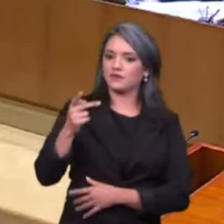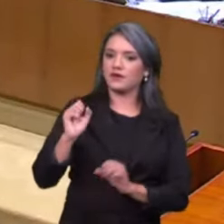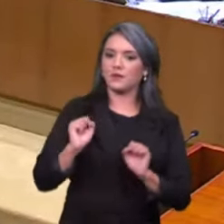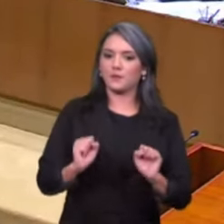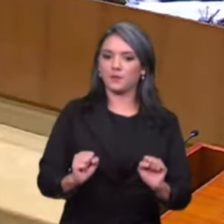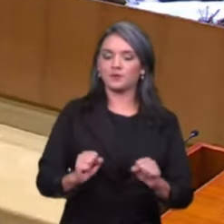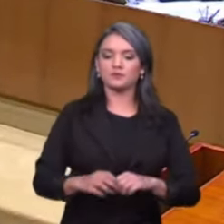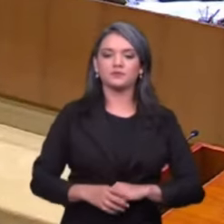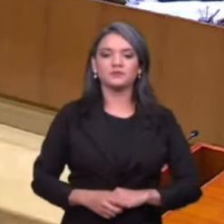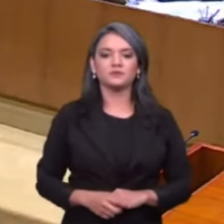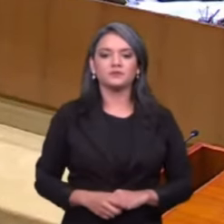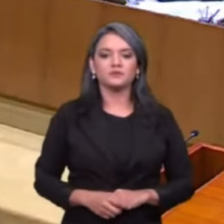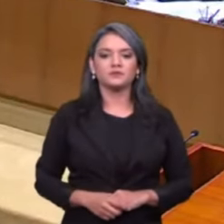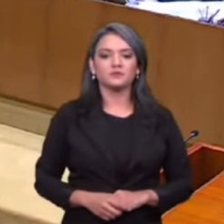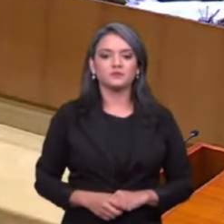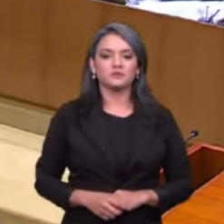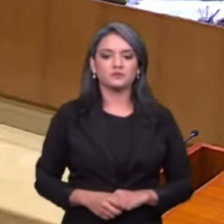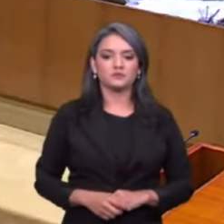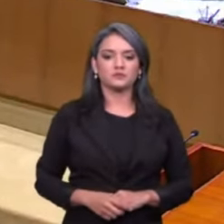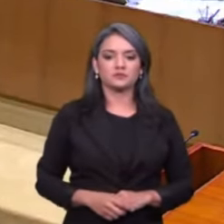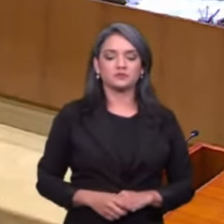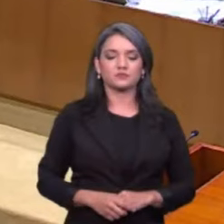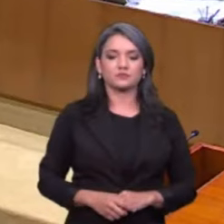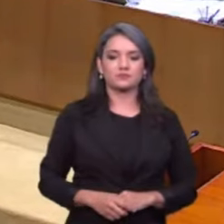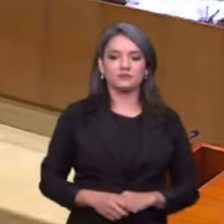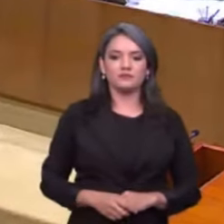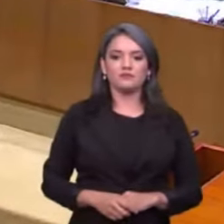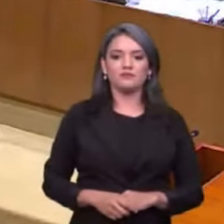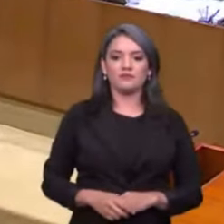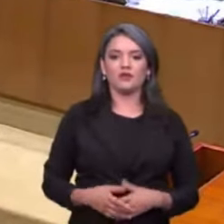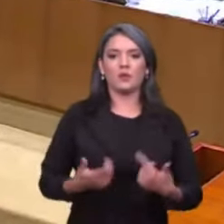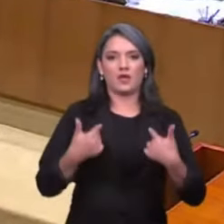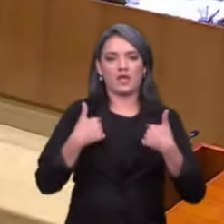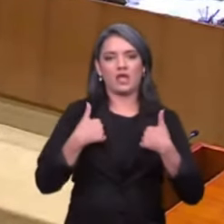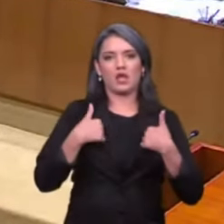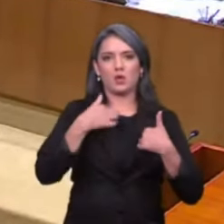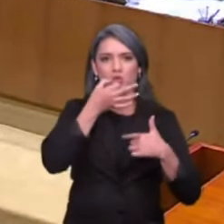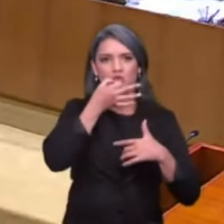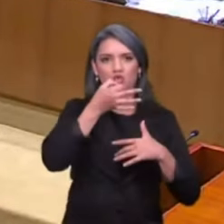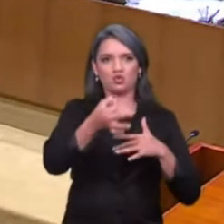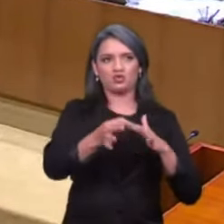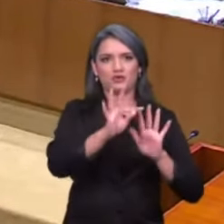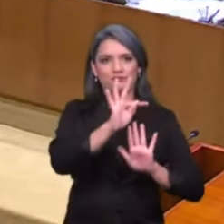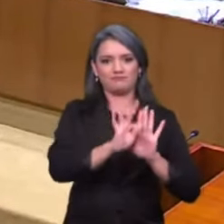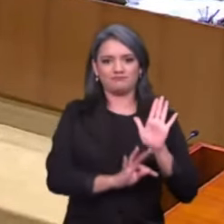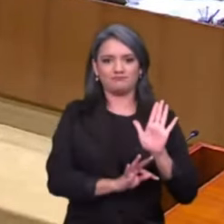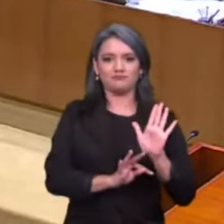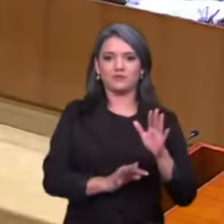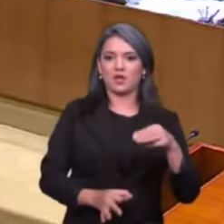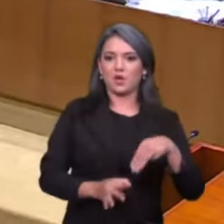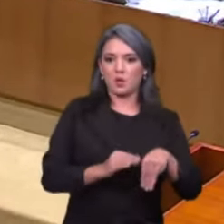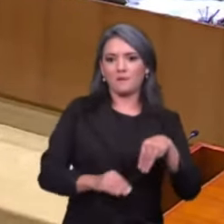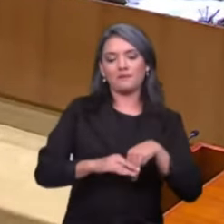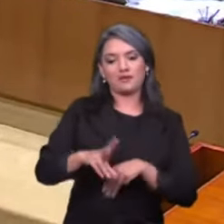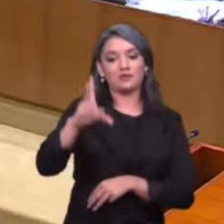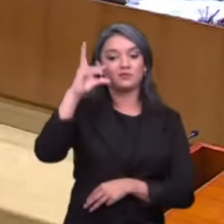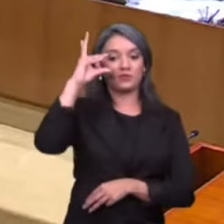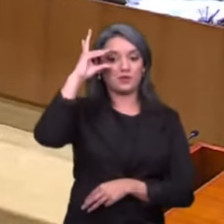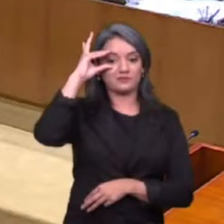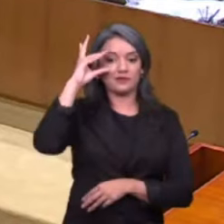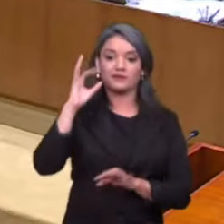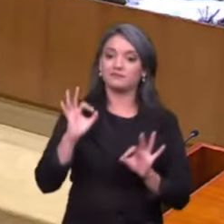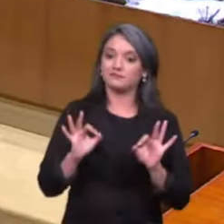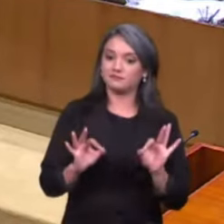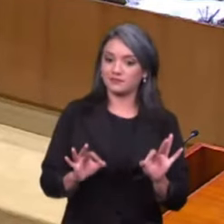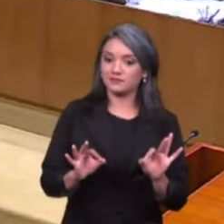Eu quero aqui, até porque eu trouxe a proposta de tese, o ministro André está correto.